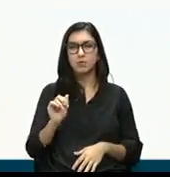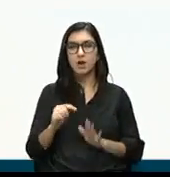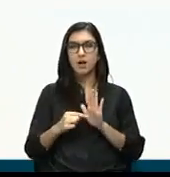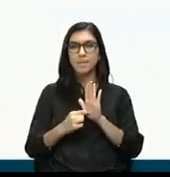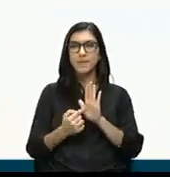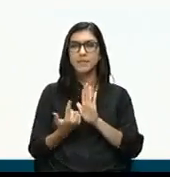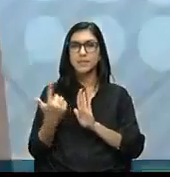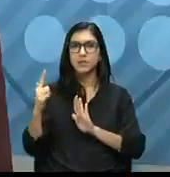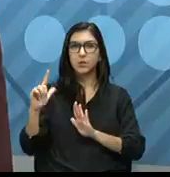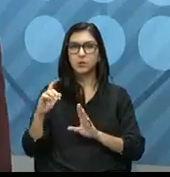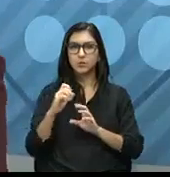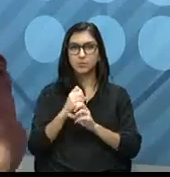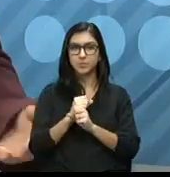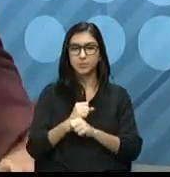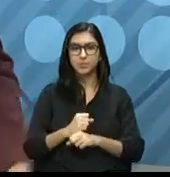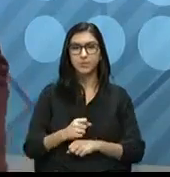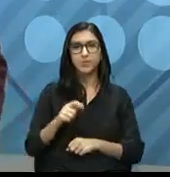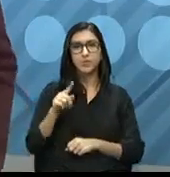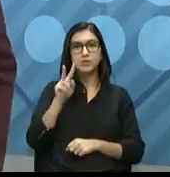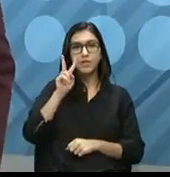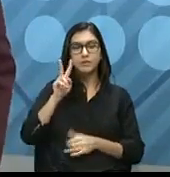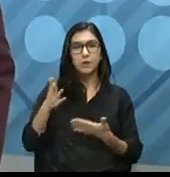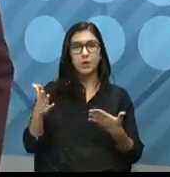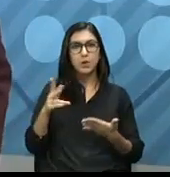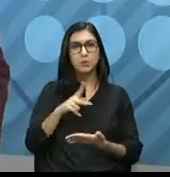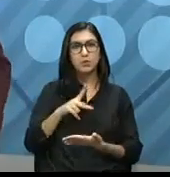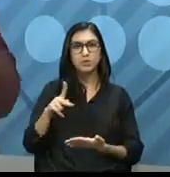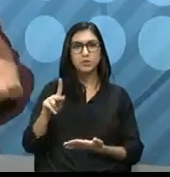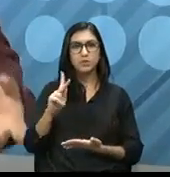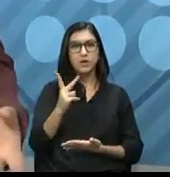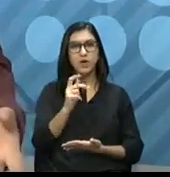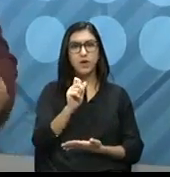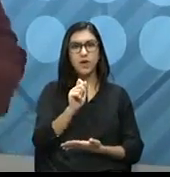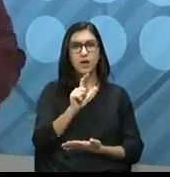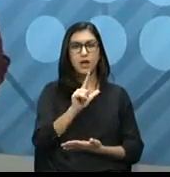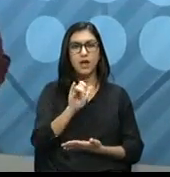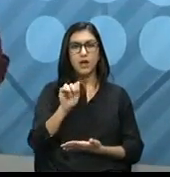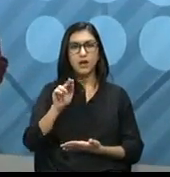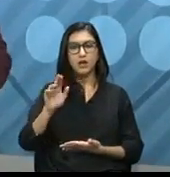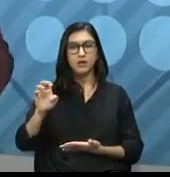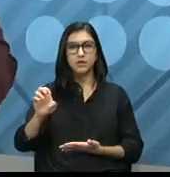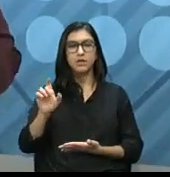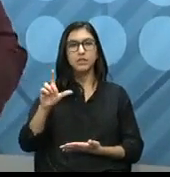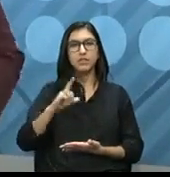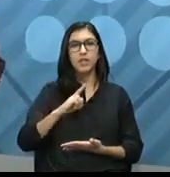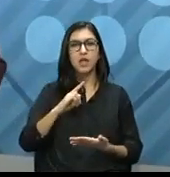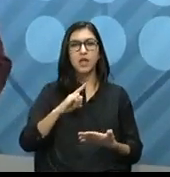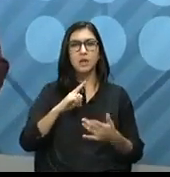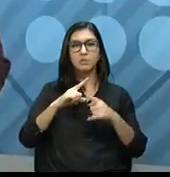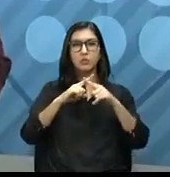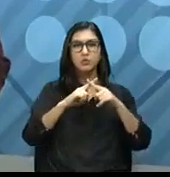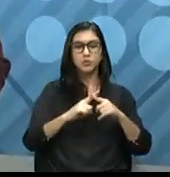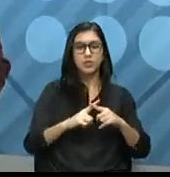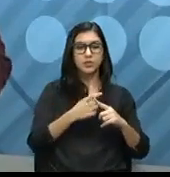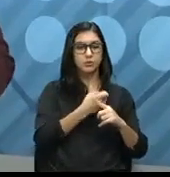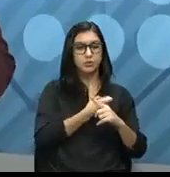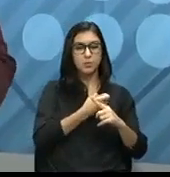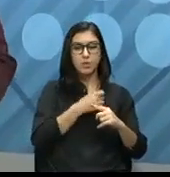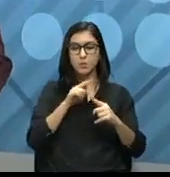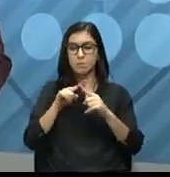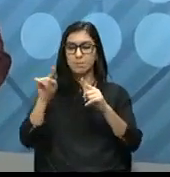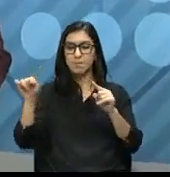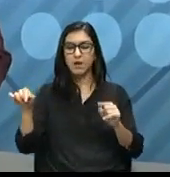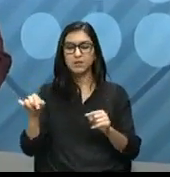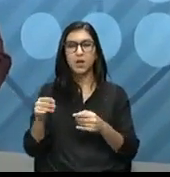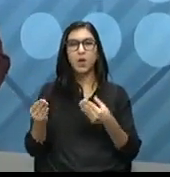operação. Vocês acompanharam com a professora Aline a multiplicação de um número por uma matriz. Mas